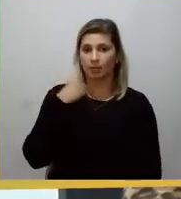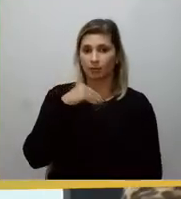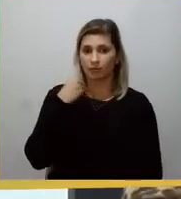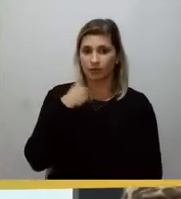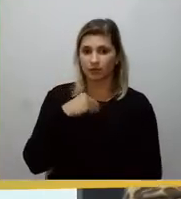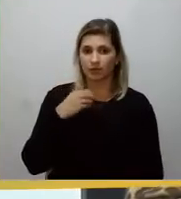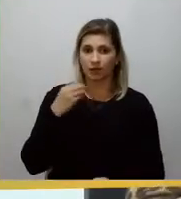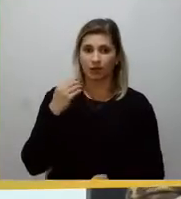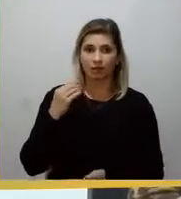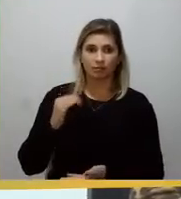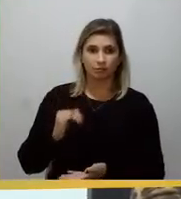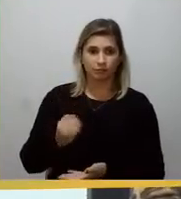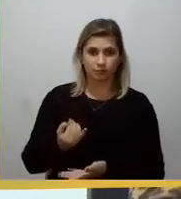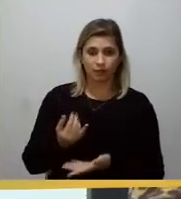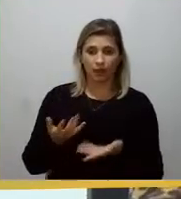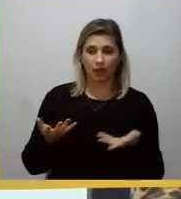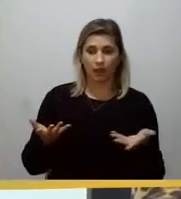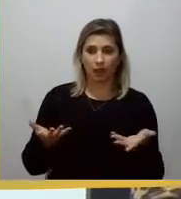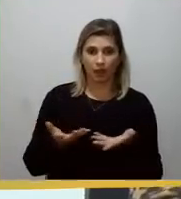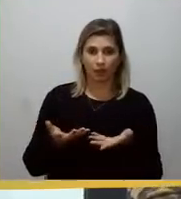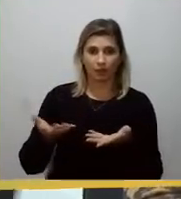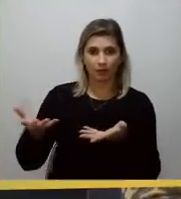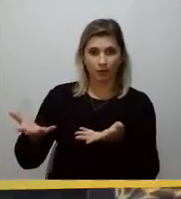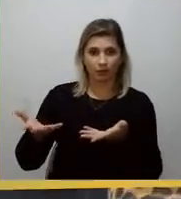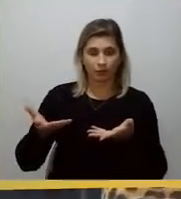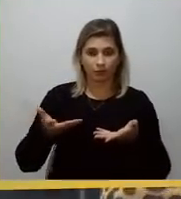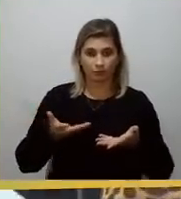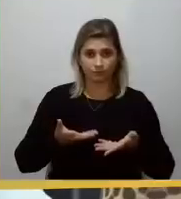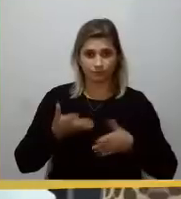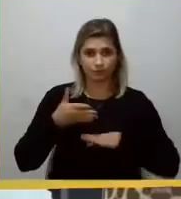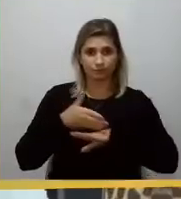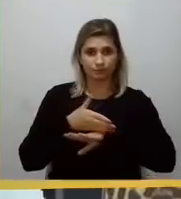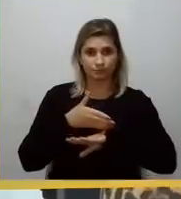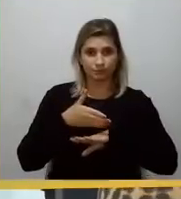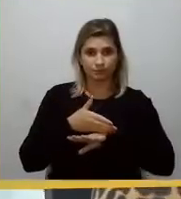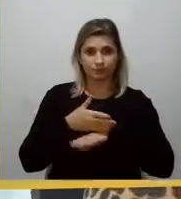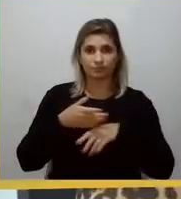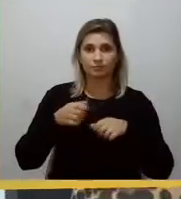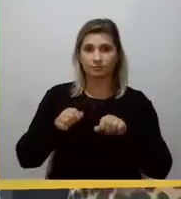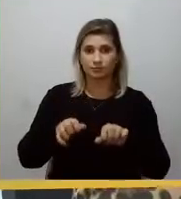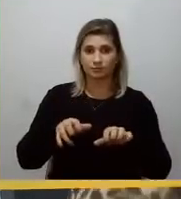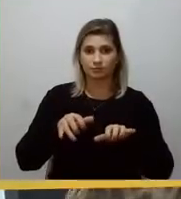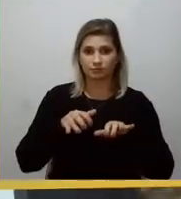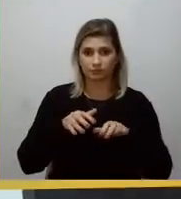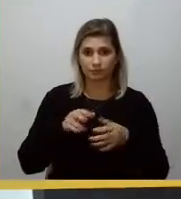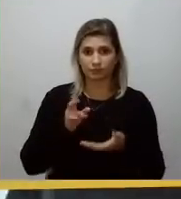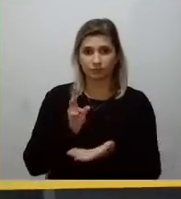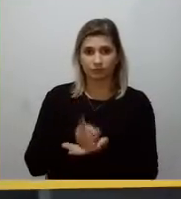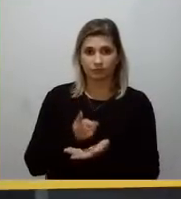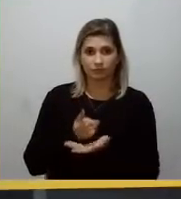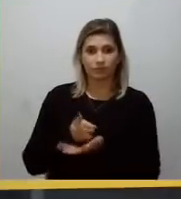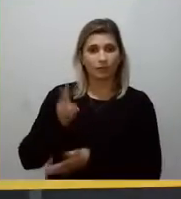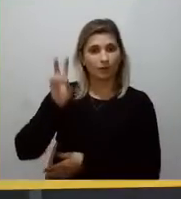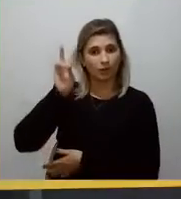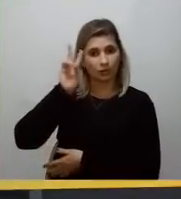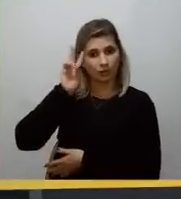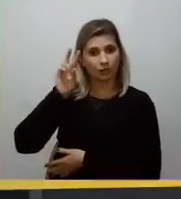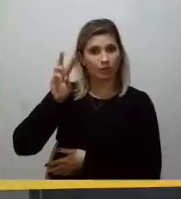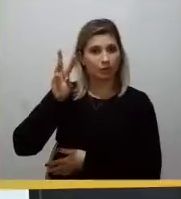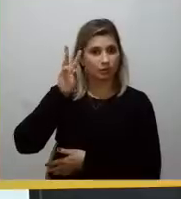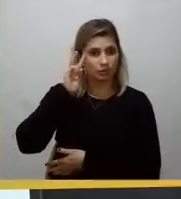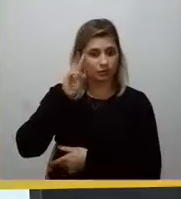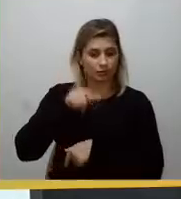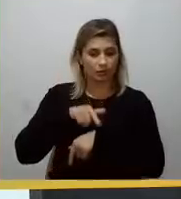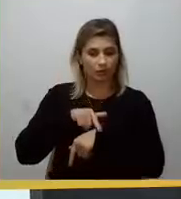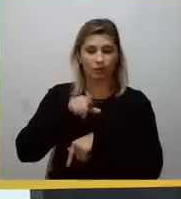para convidá-los também a participar das sessões ordinárias às segundas e terças-feiras, às 18 horas,